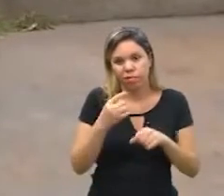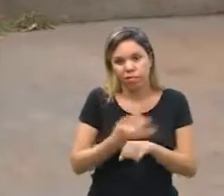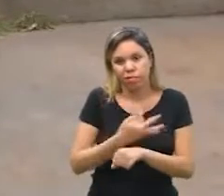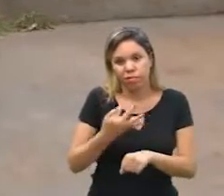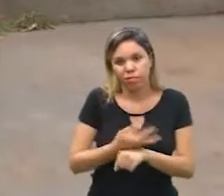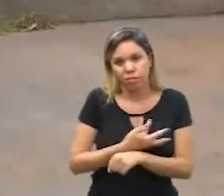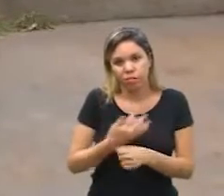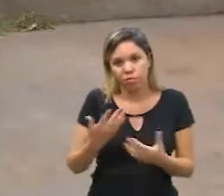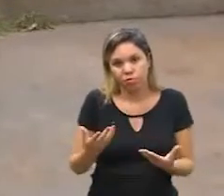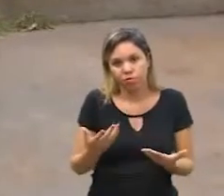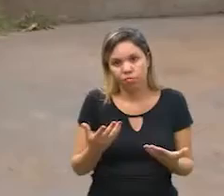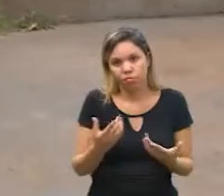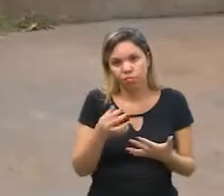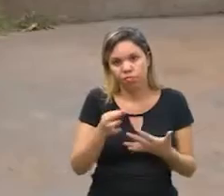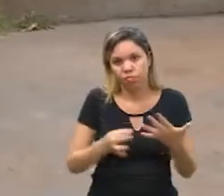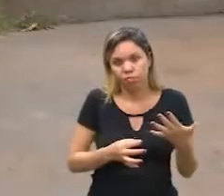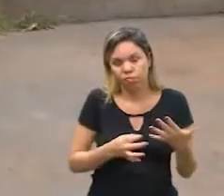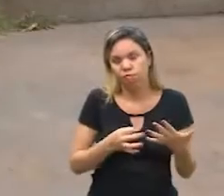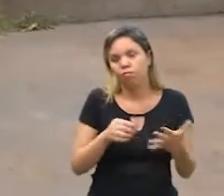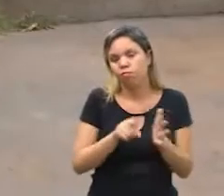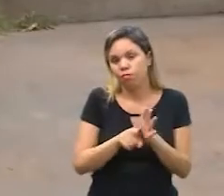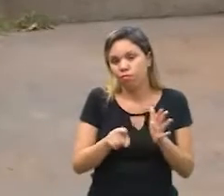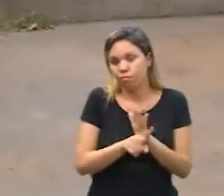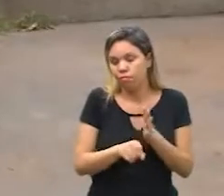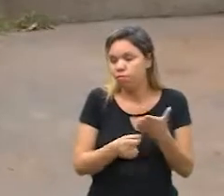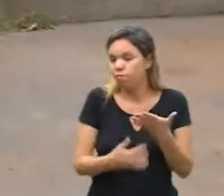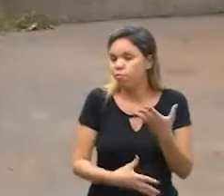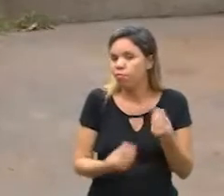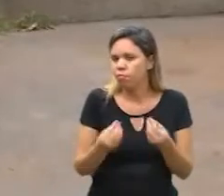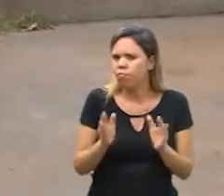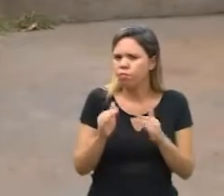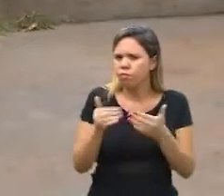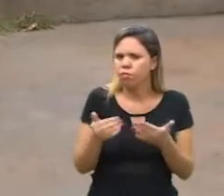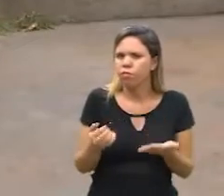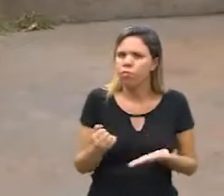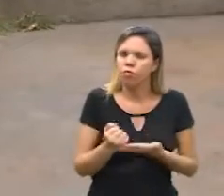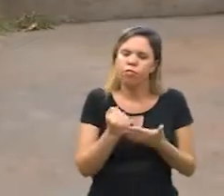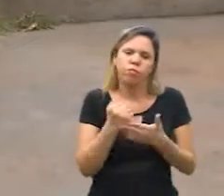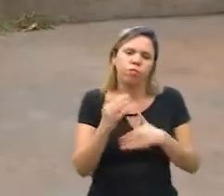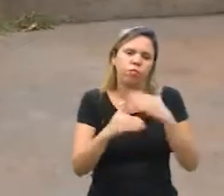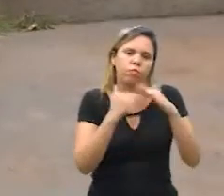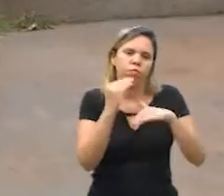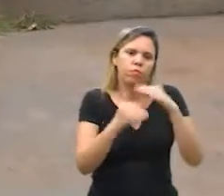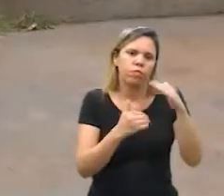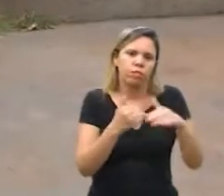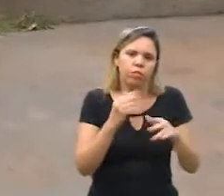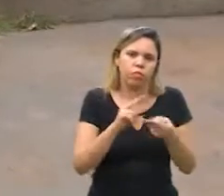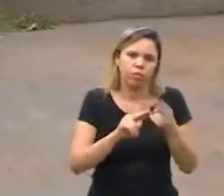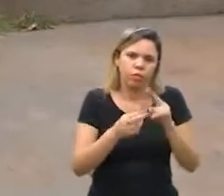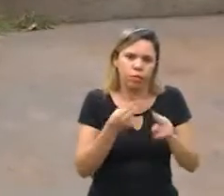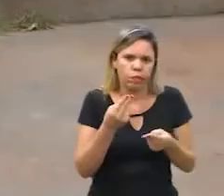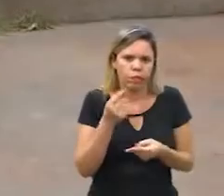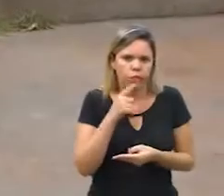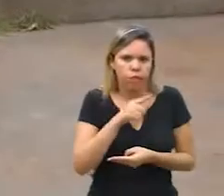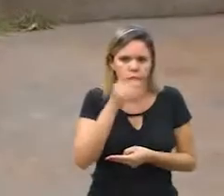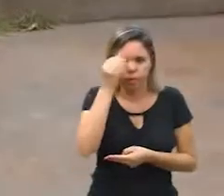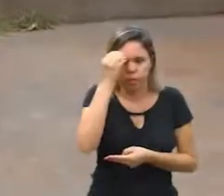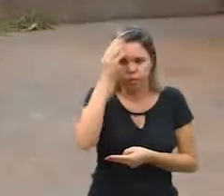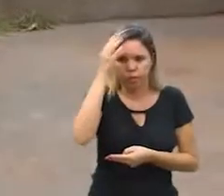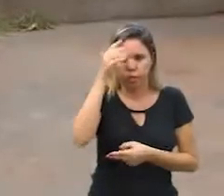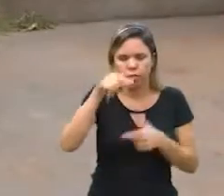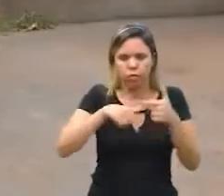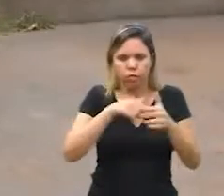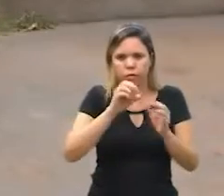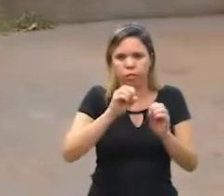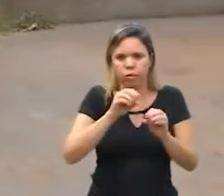prova exaustiva, né, com muitas questões. Então, a gente procura focar no desenvolvimento dessas habilidades